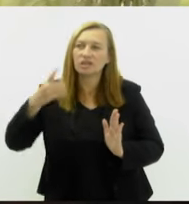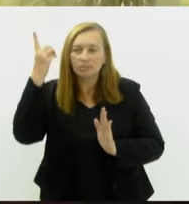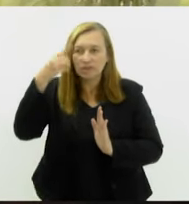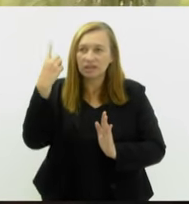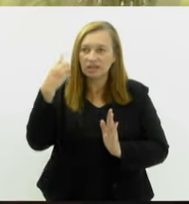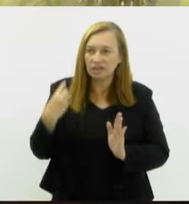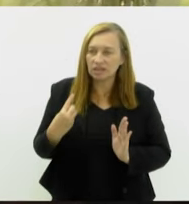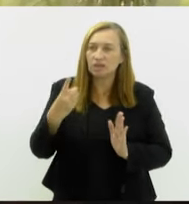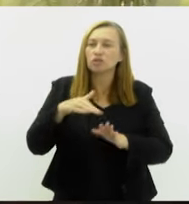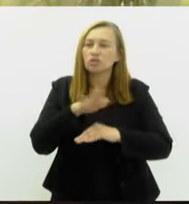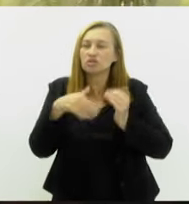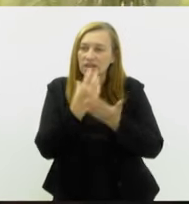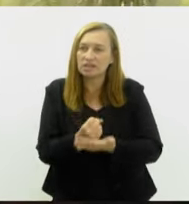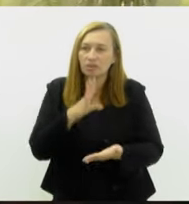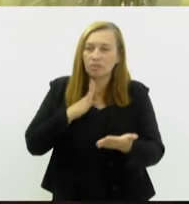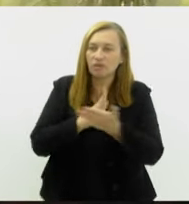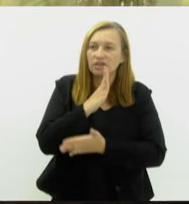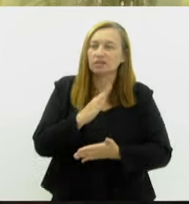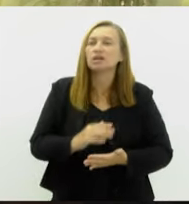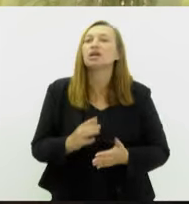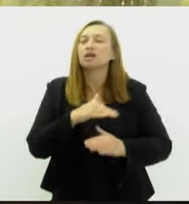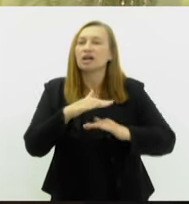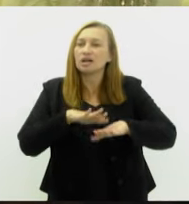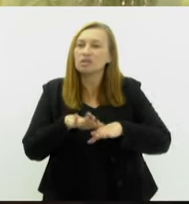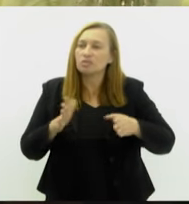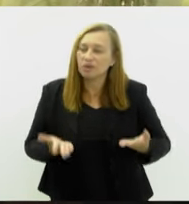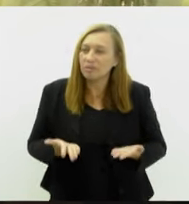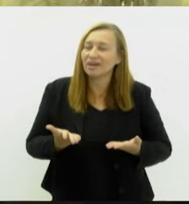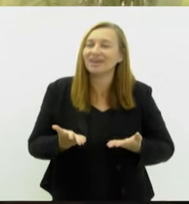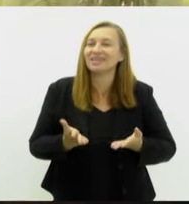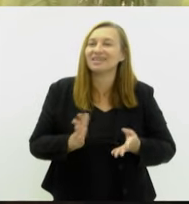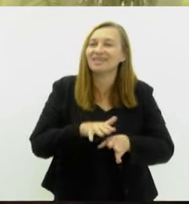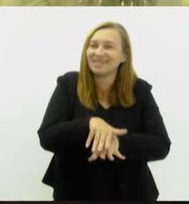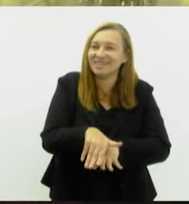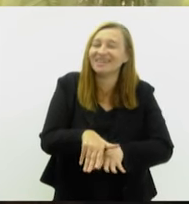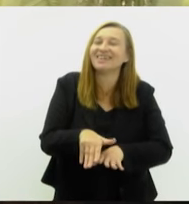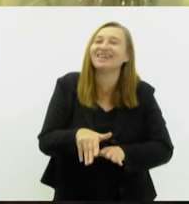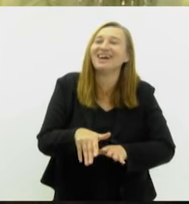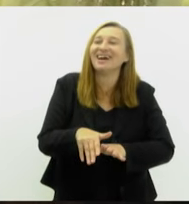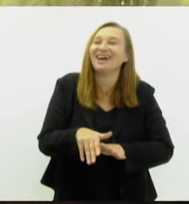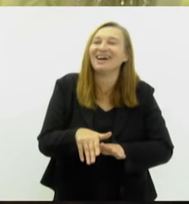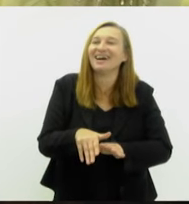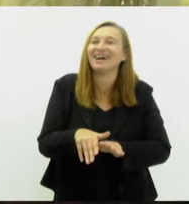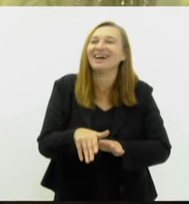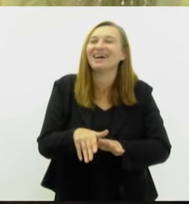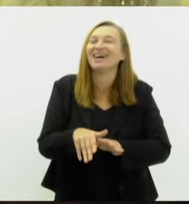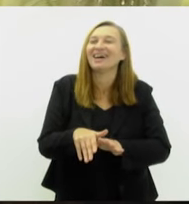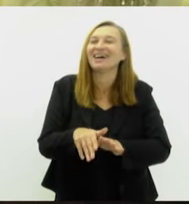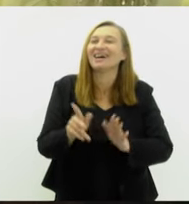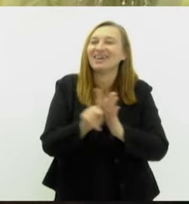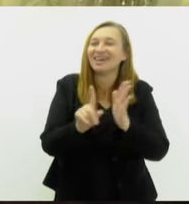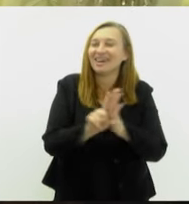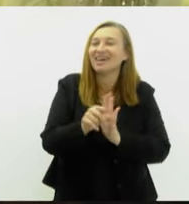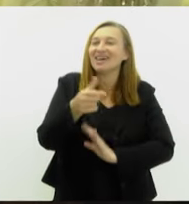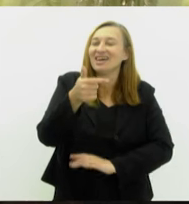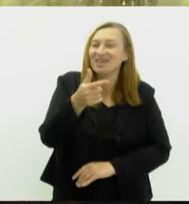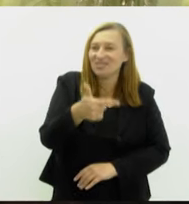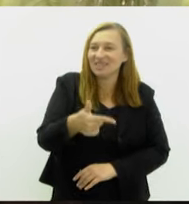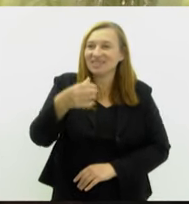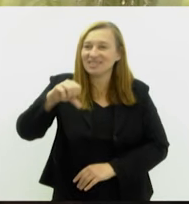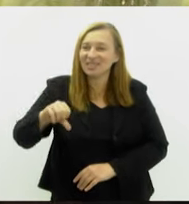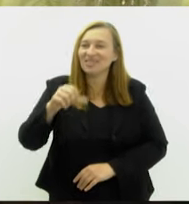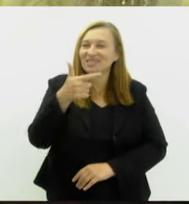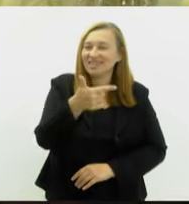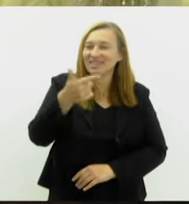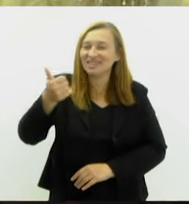Monteiro. Senhores que aprovam, permaneçam como estão aprovados. Há sobre a mesa requerimento de inclusão na ordem do dia do projeto 2912 de 24,